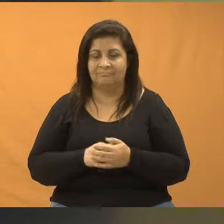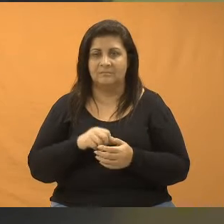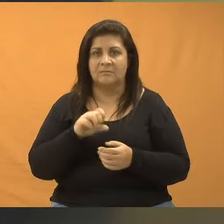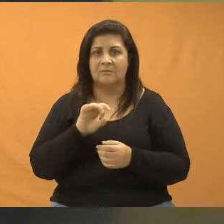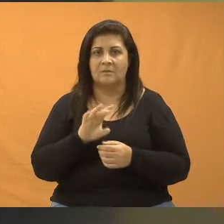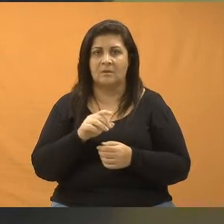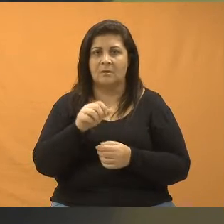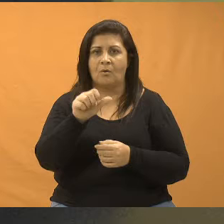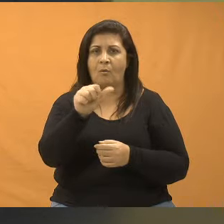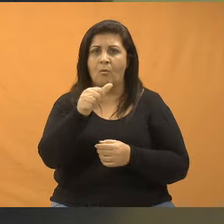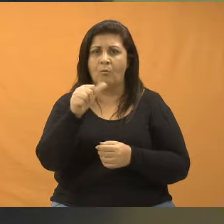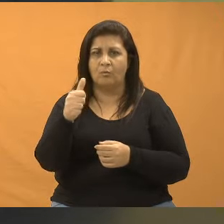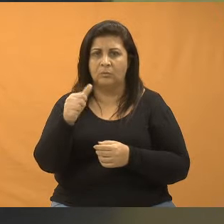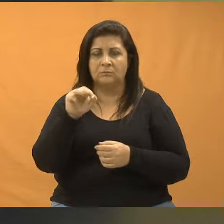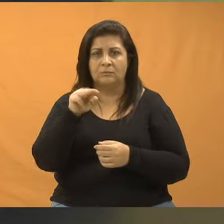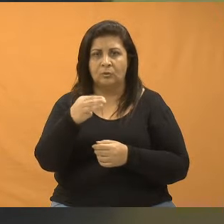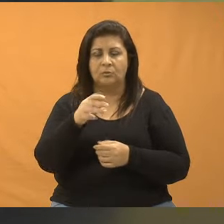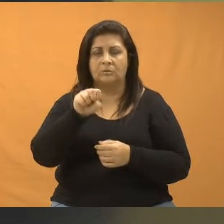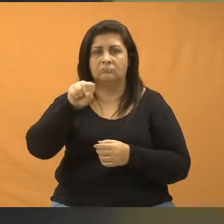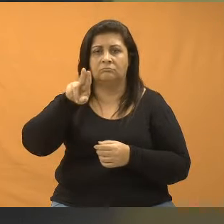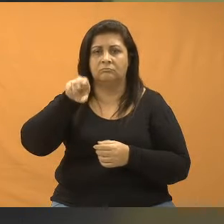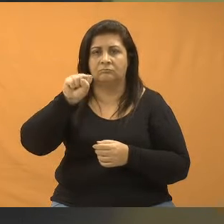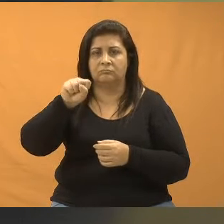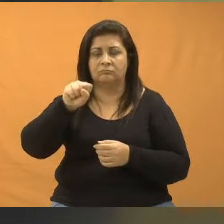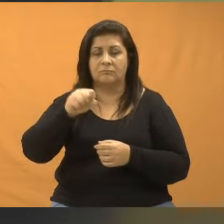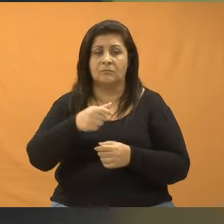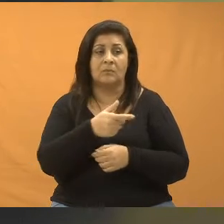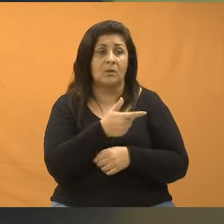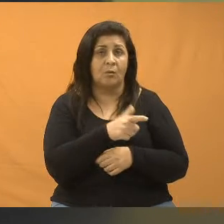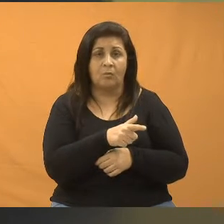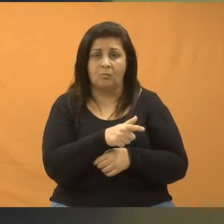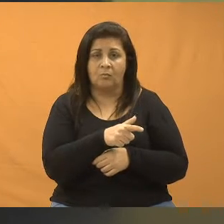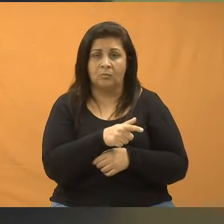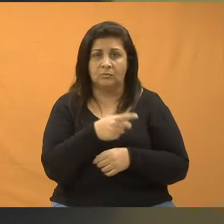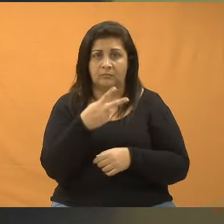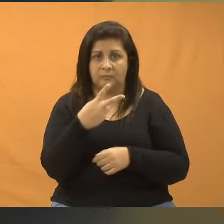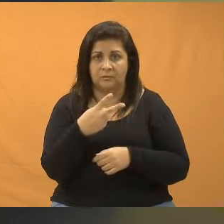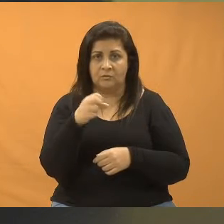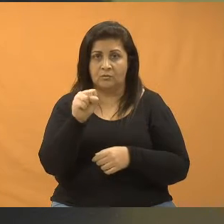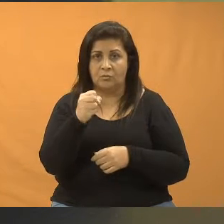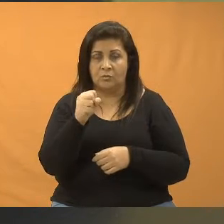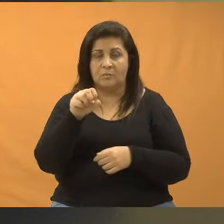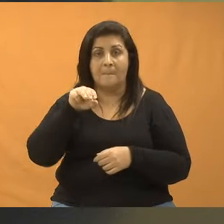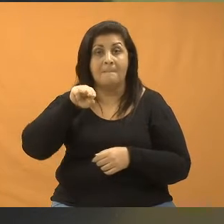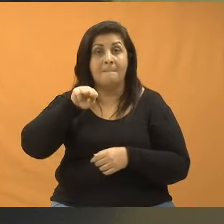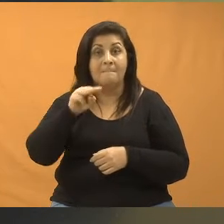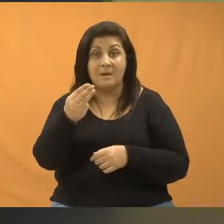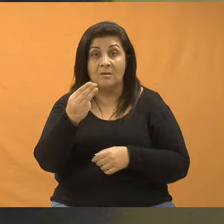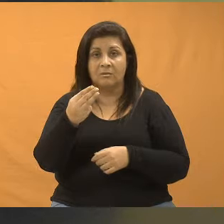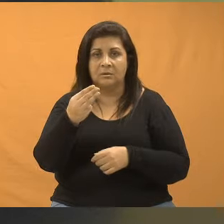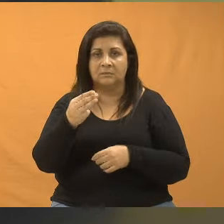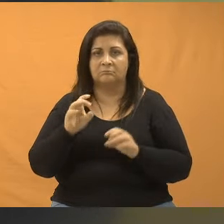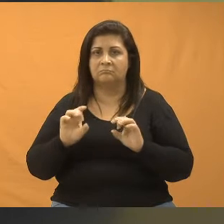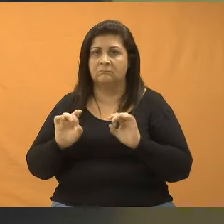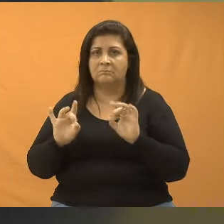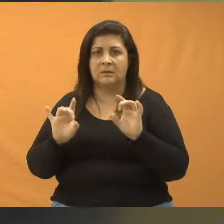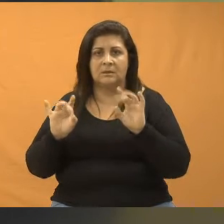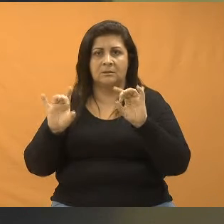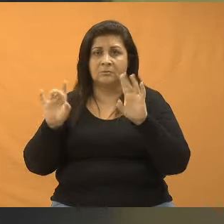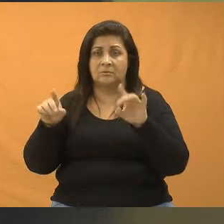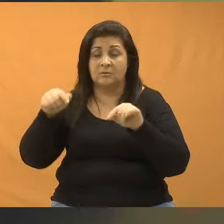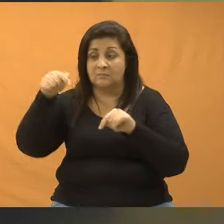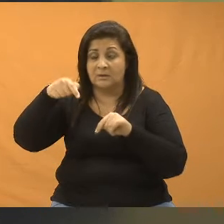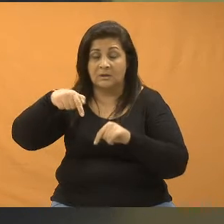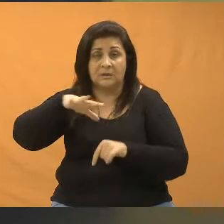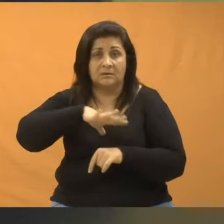transferências do SUS, né? Os outros 28 milhões foram recursos exclusivos do Tesouro